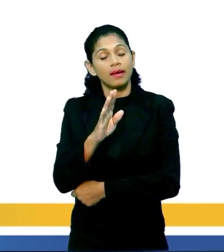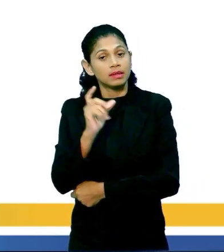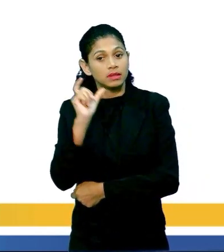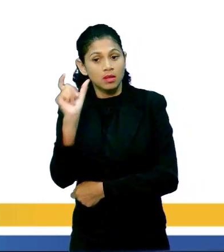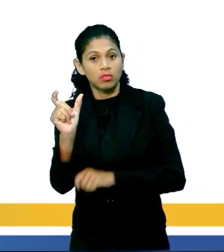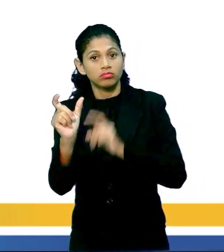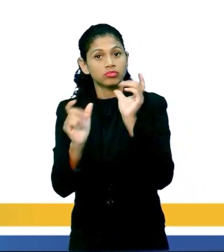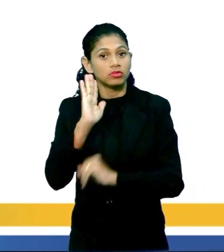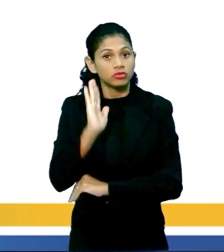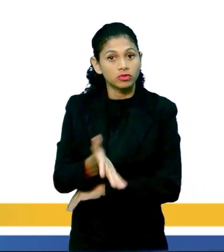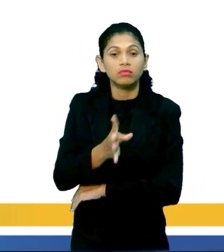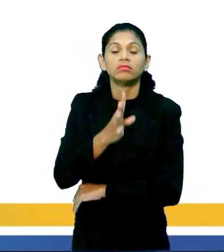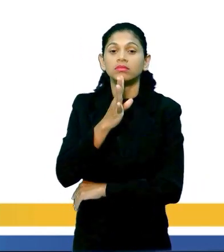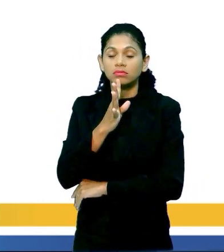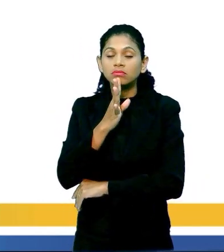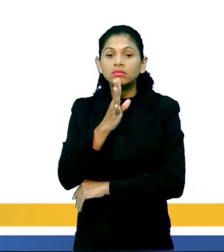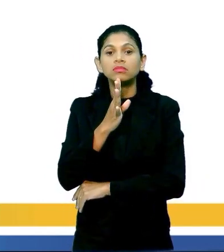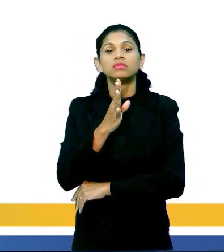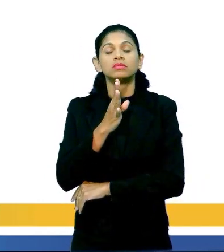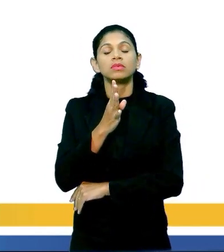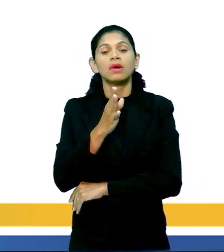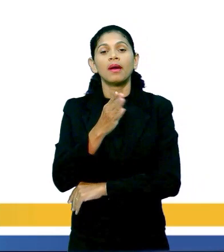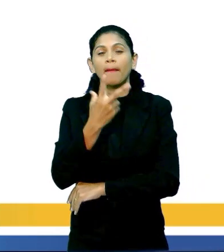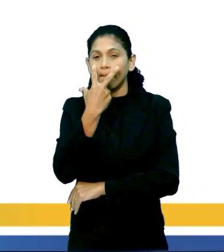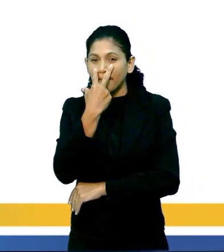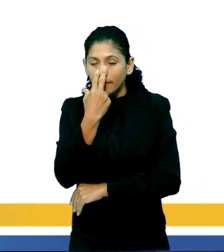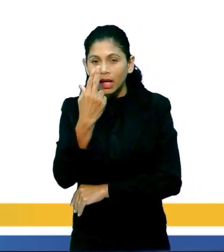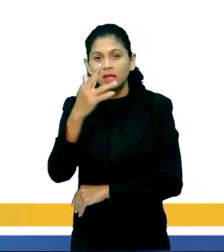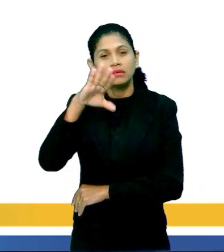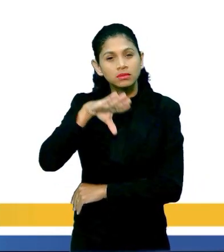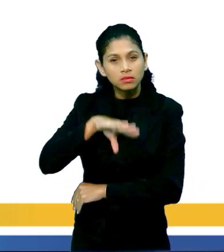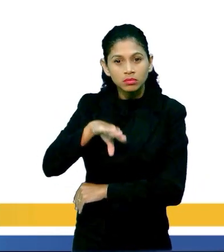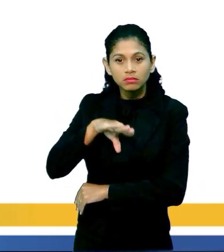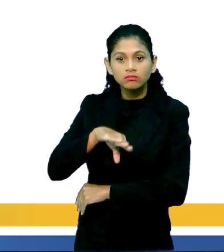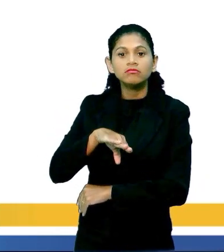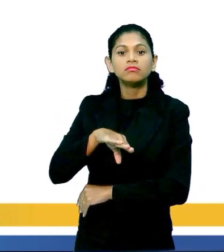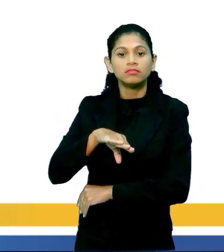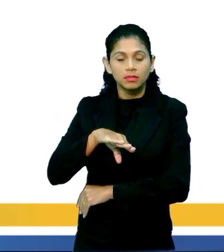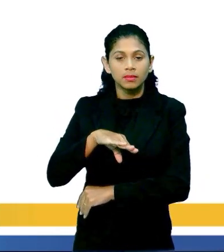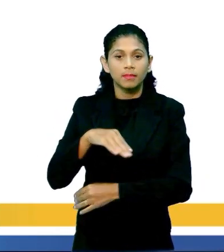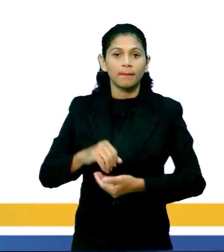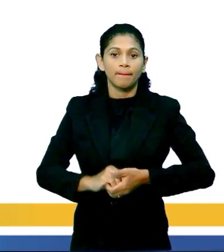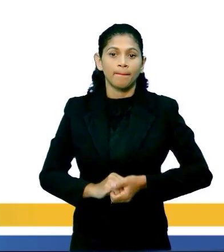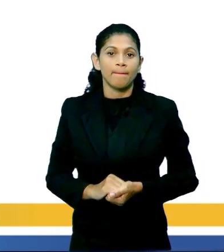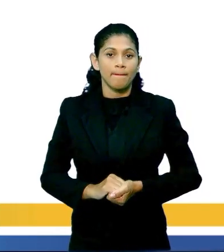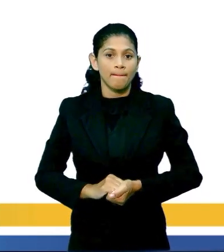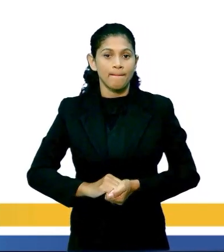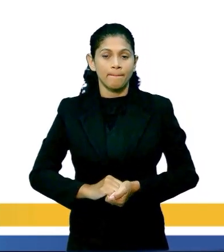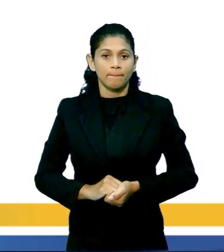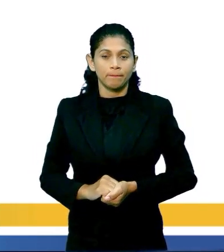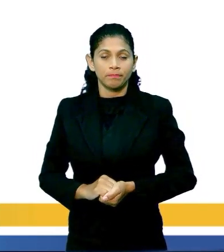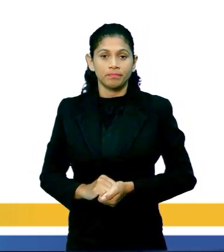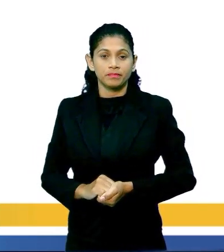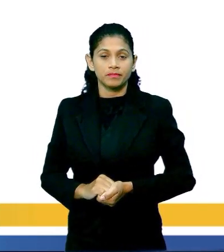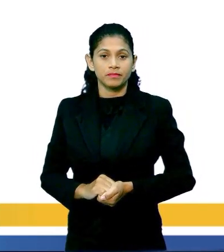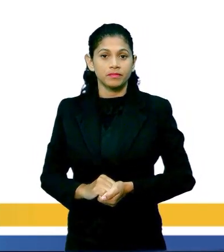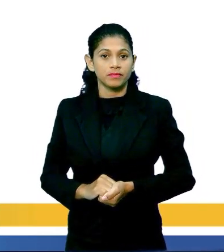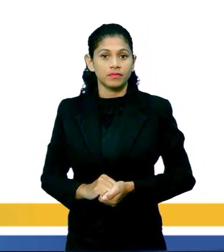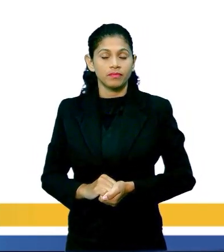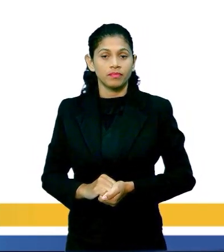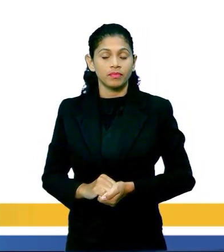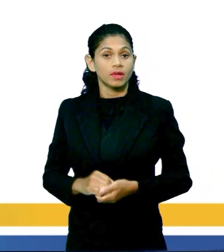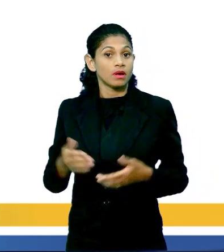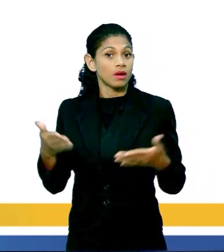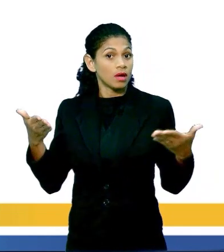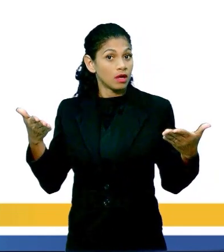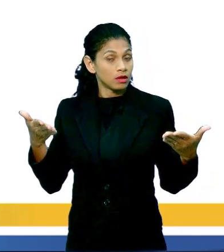ok? Vão circular, que são parecidas com a língua portuguesa, ok? E dessa vez vocês